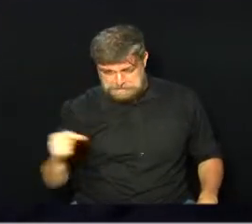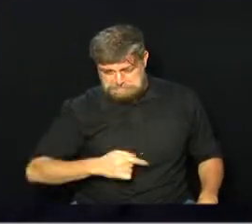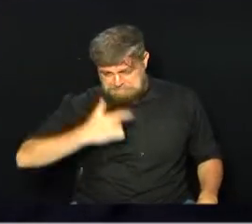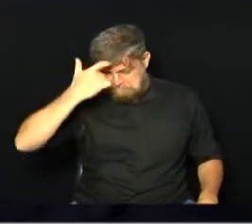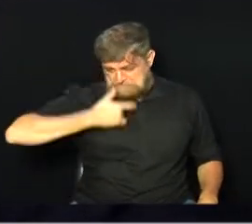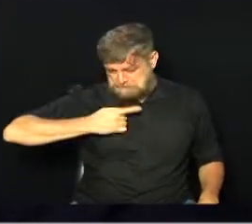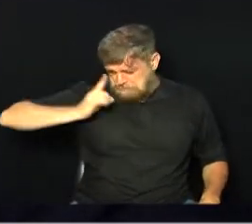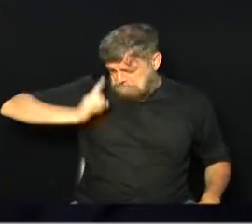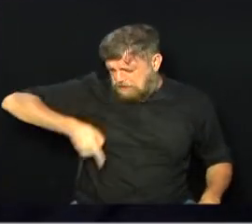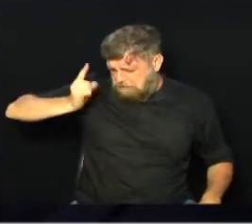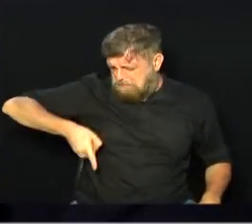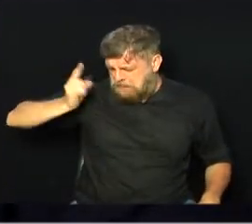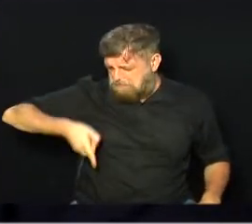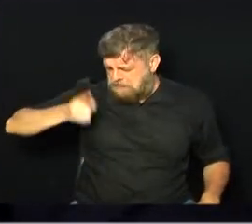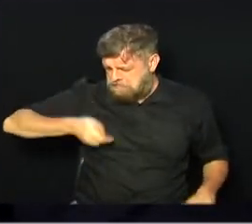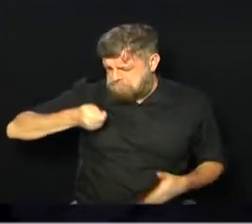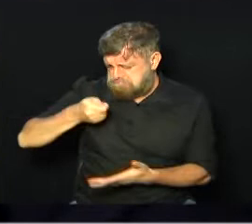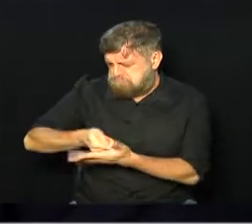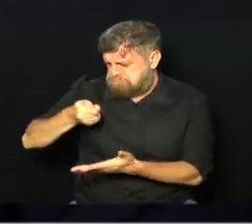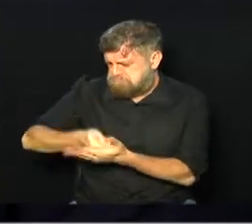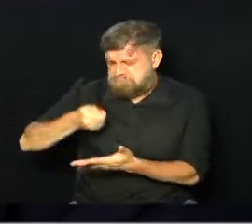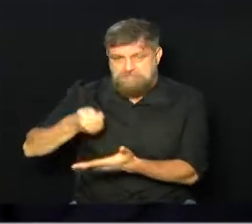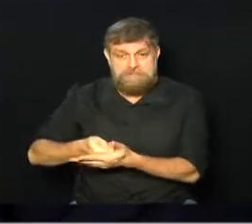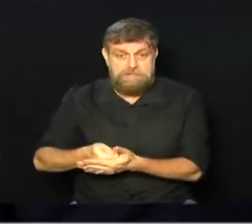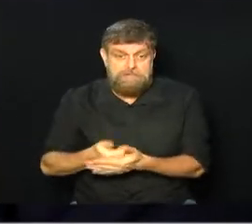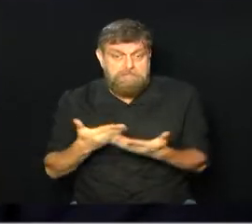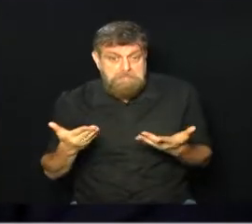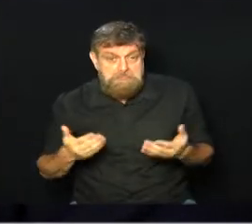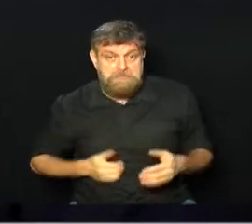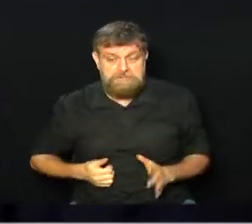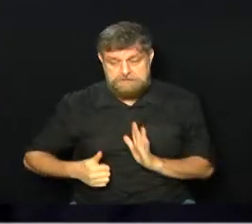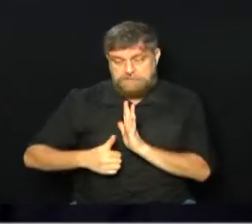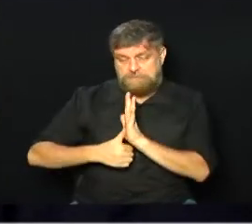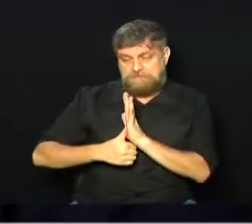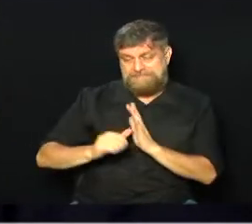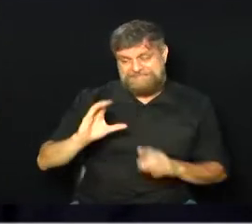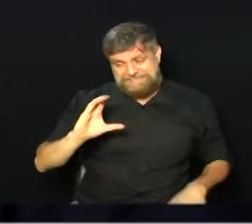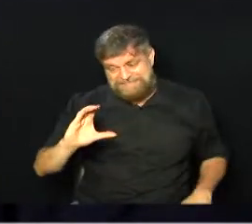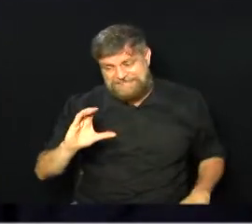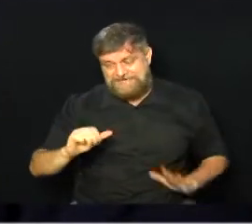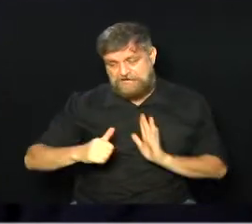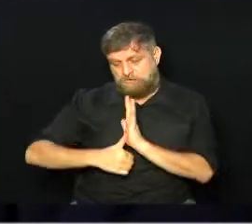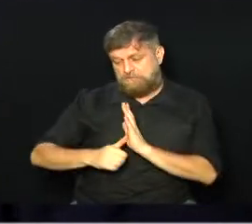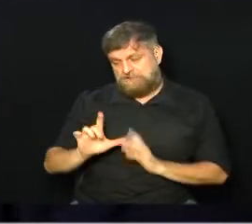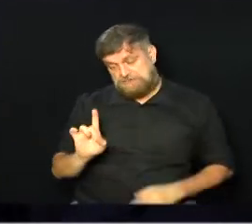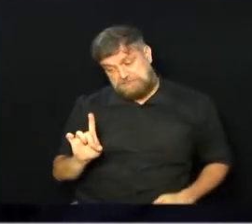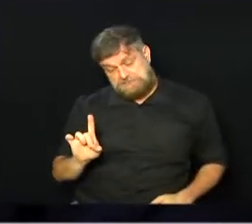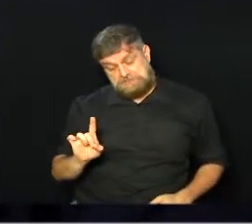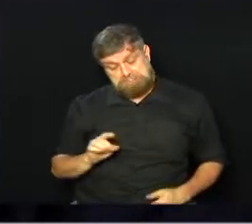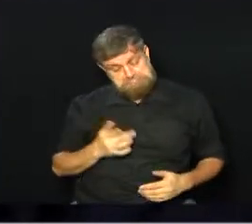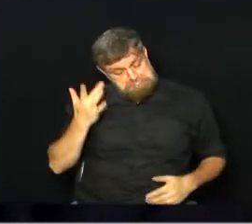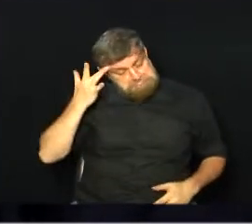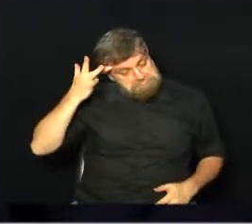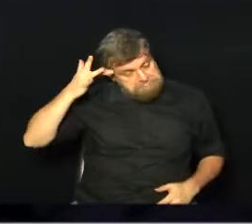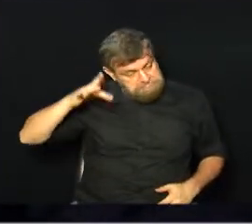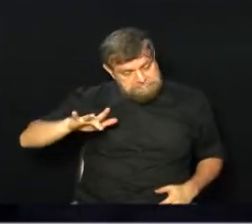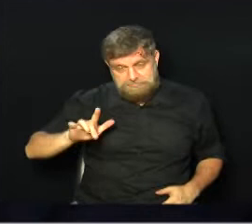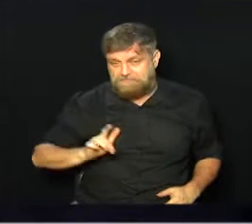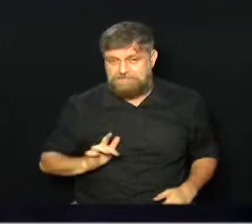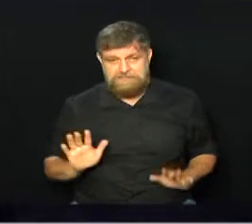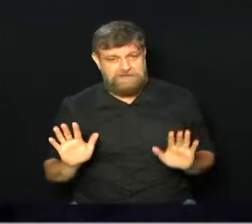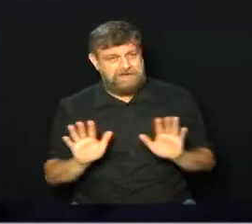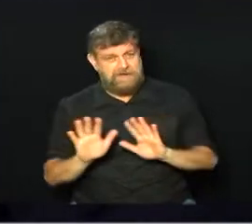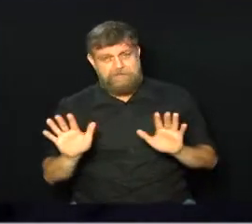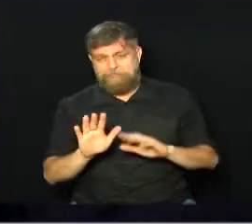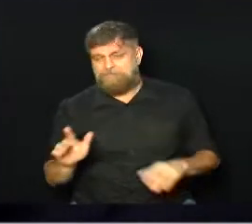nenhum assim. Pode ser que algum clube de série C, D possa ter, mas eu não vejo mais